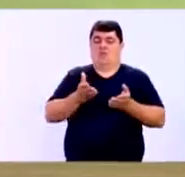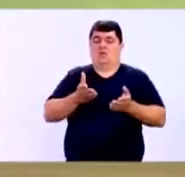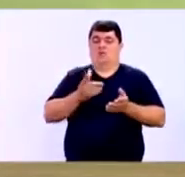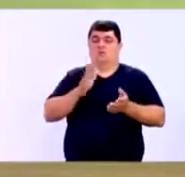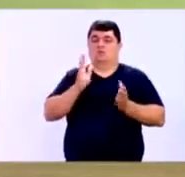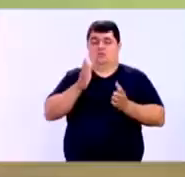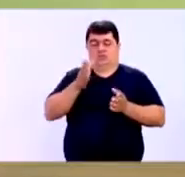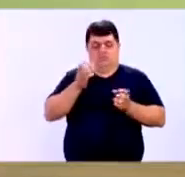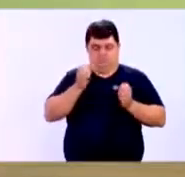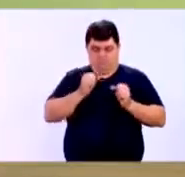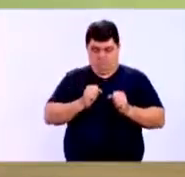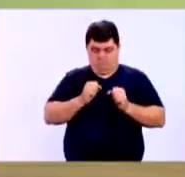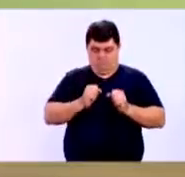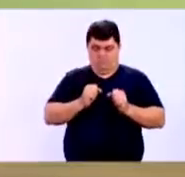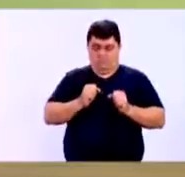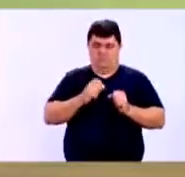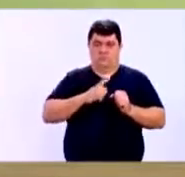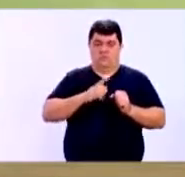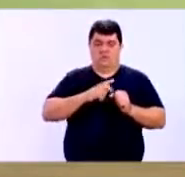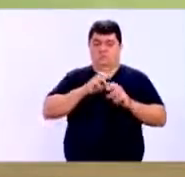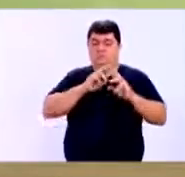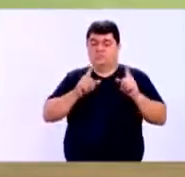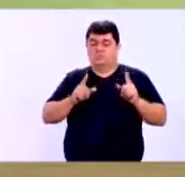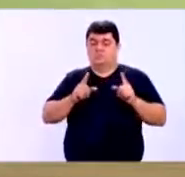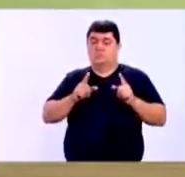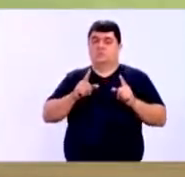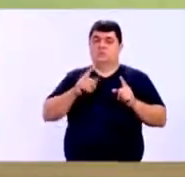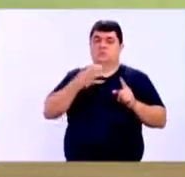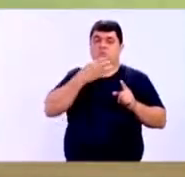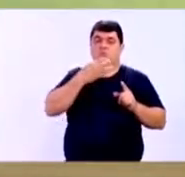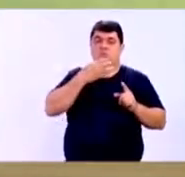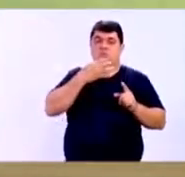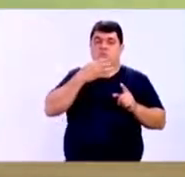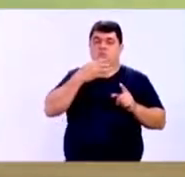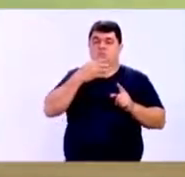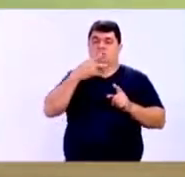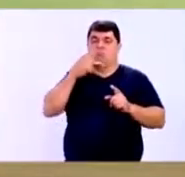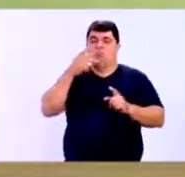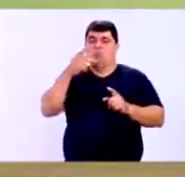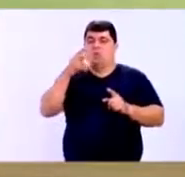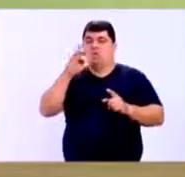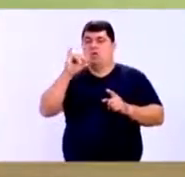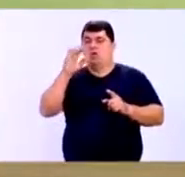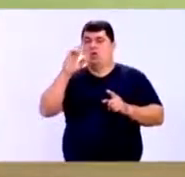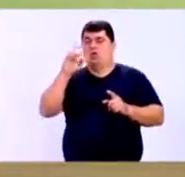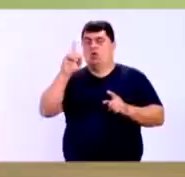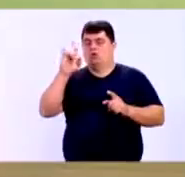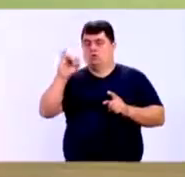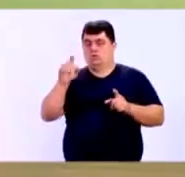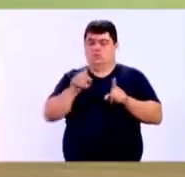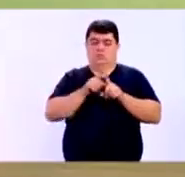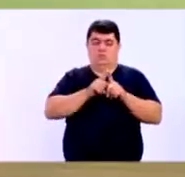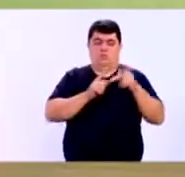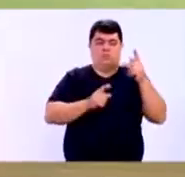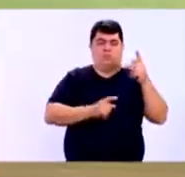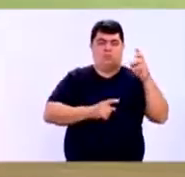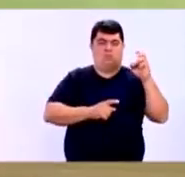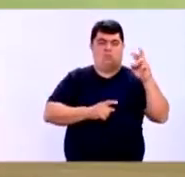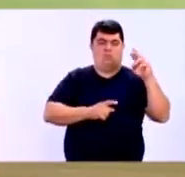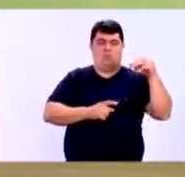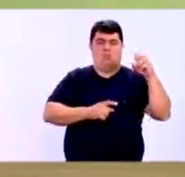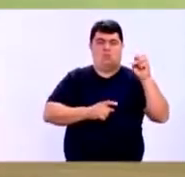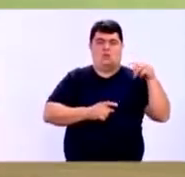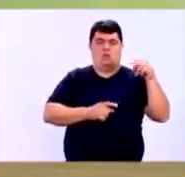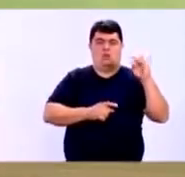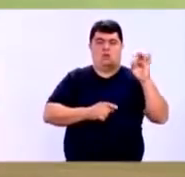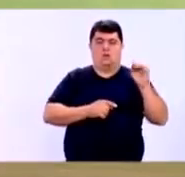já pode distinguir o inventário periódico do inventário permanente. Não sabe? Com certeza sabe. Os alunos